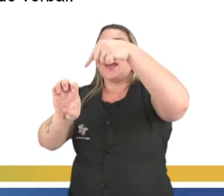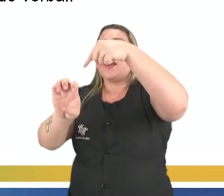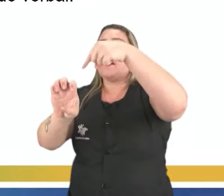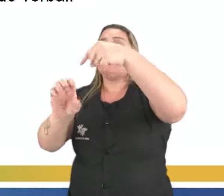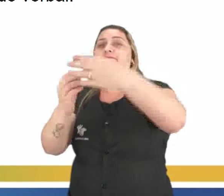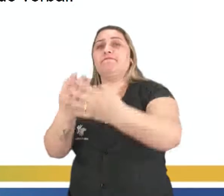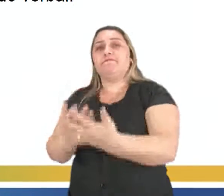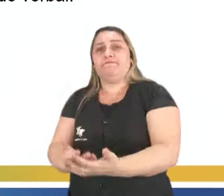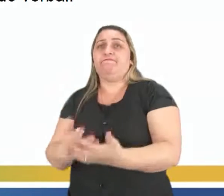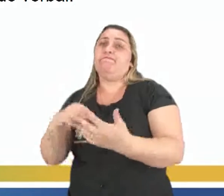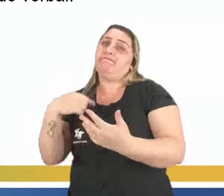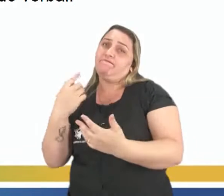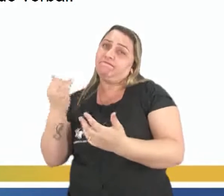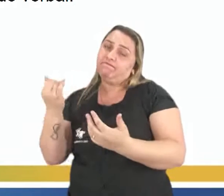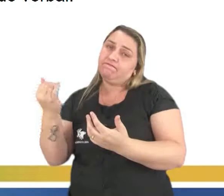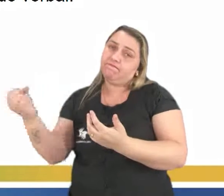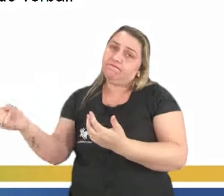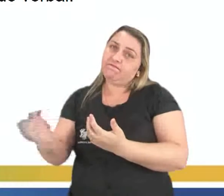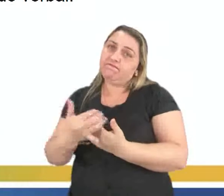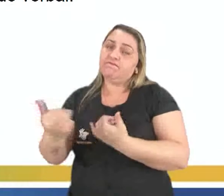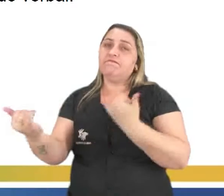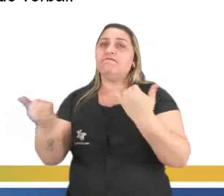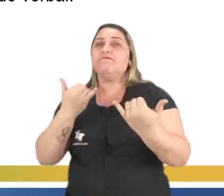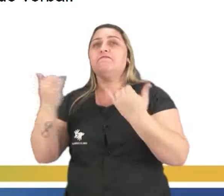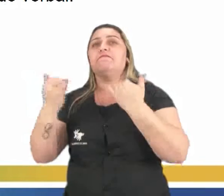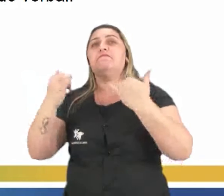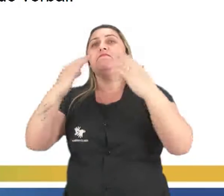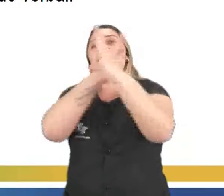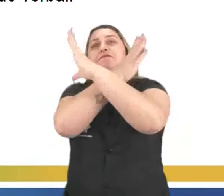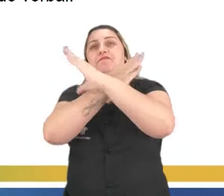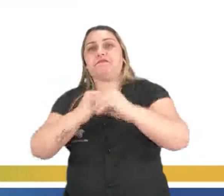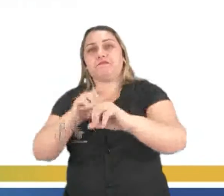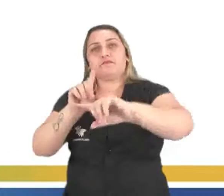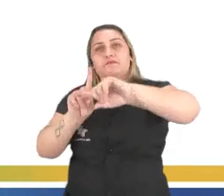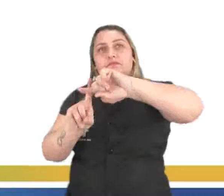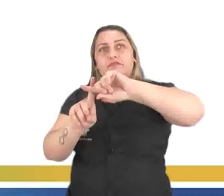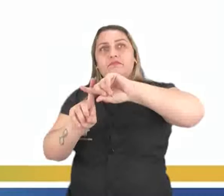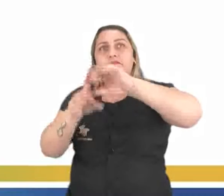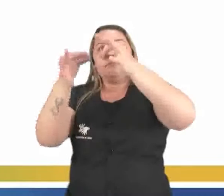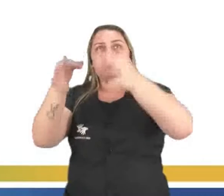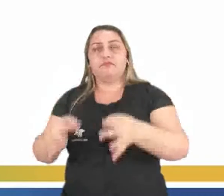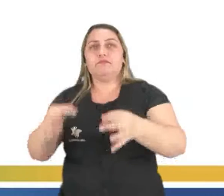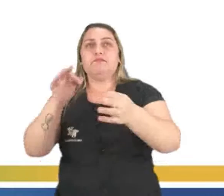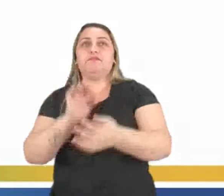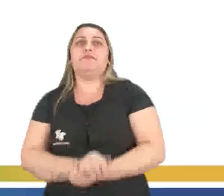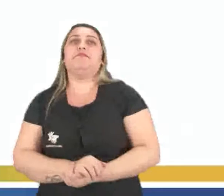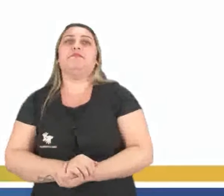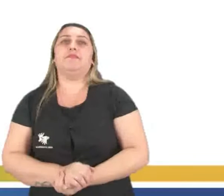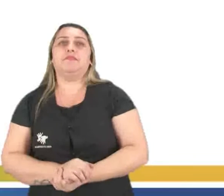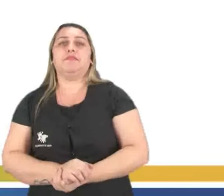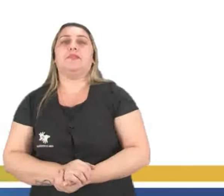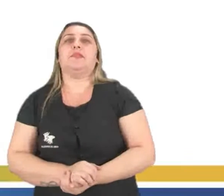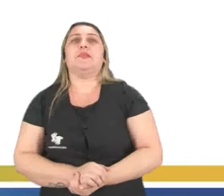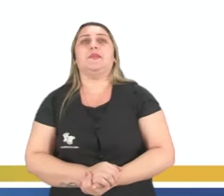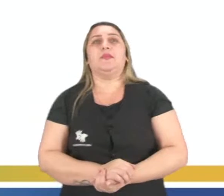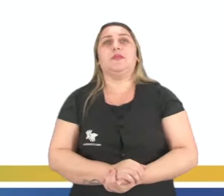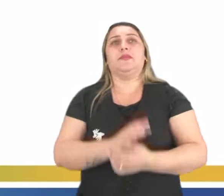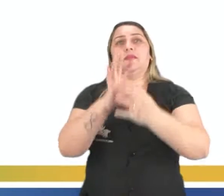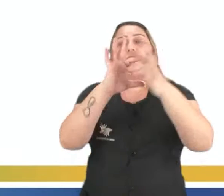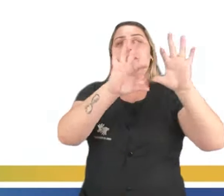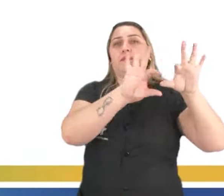voltar atrás, é a nova informação, uma conjunção aditiva. Correto? Vamos agora para